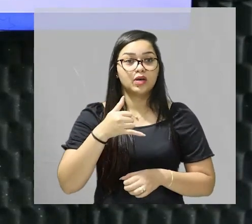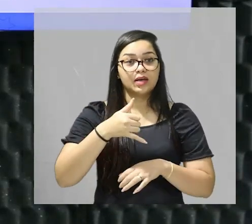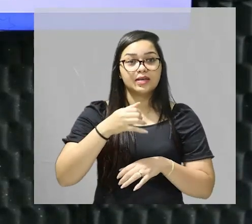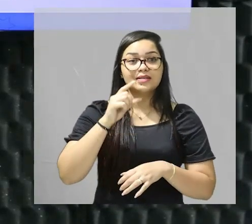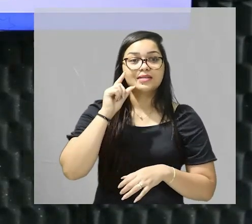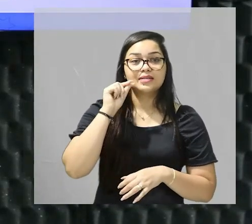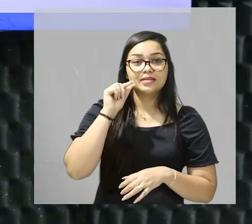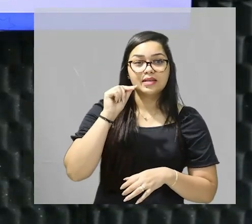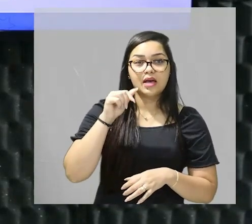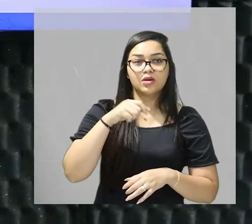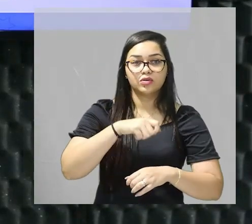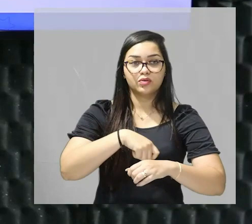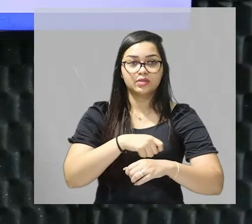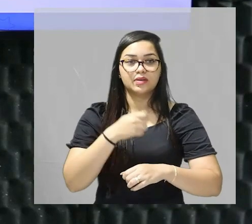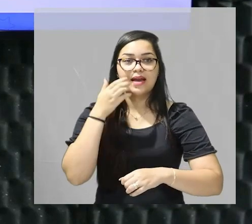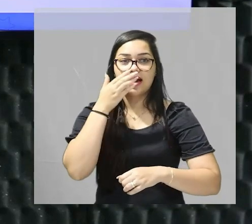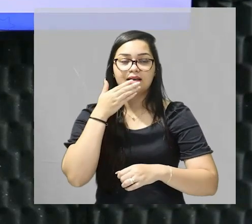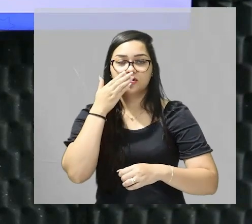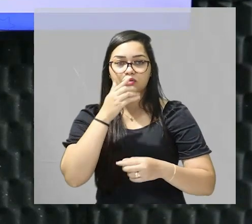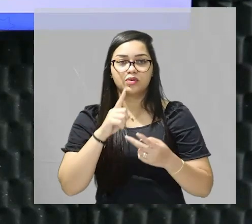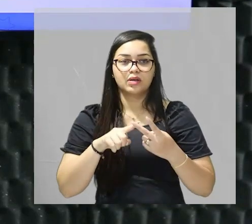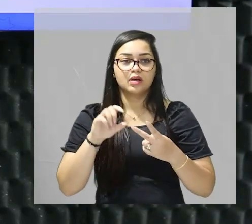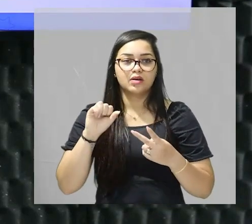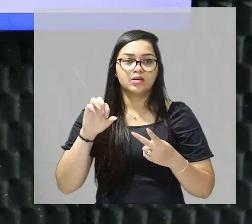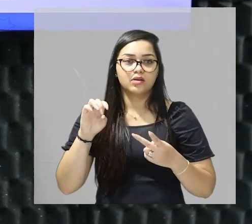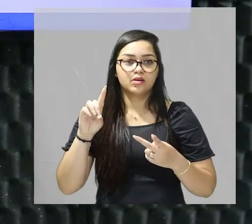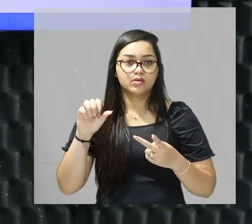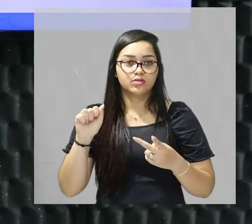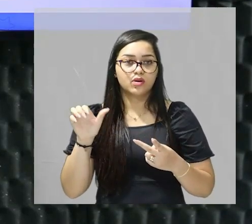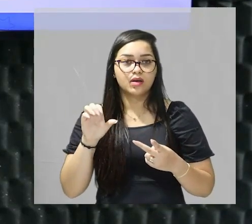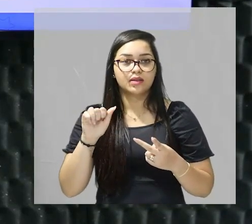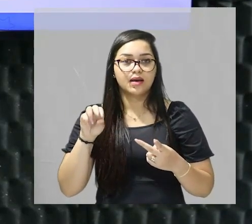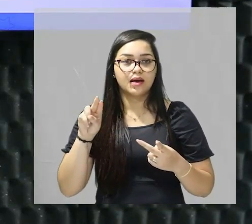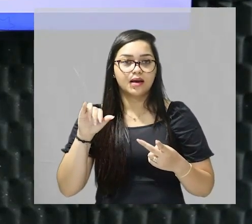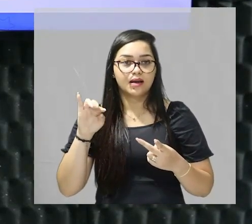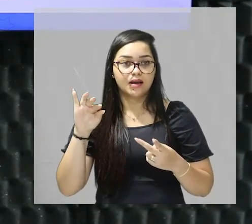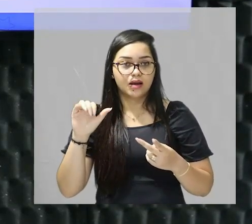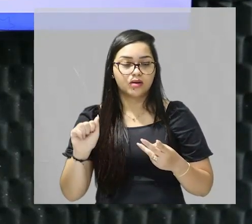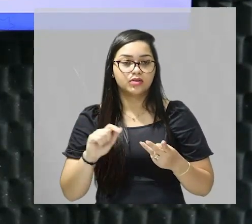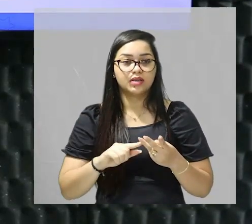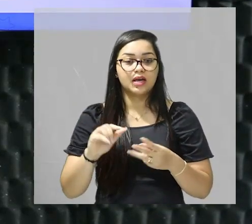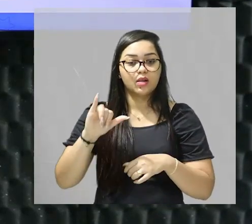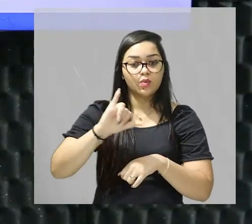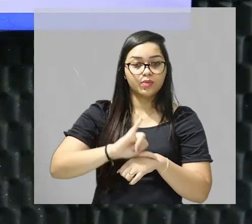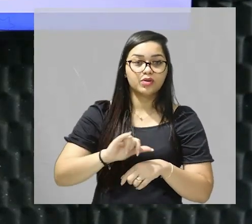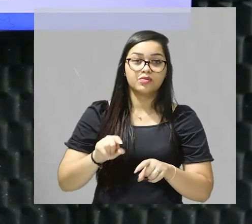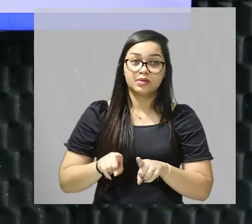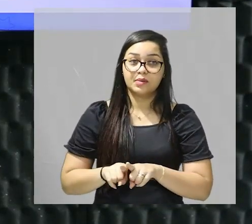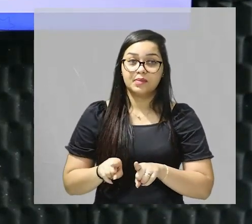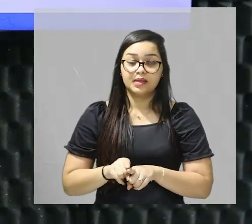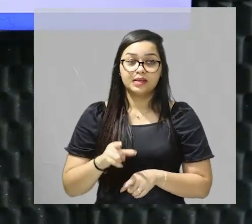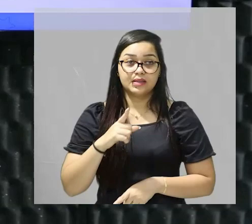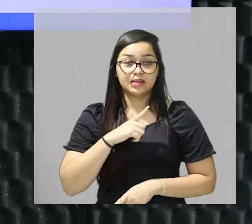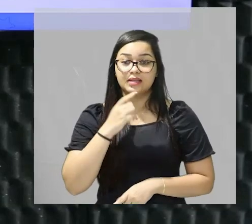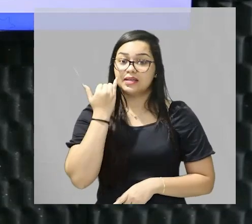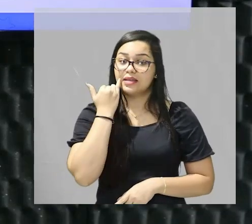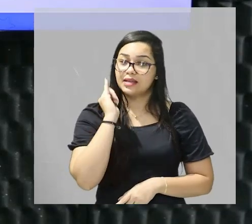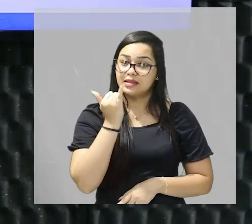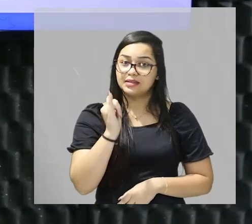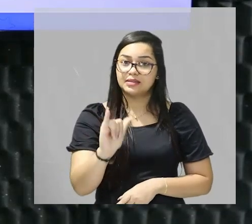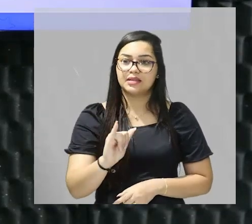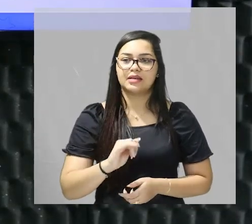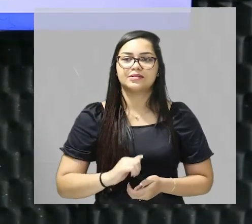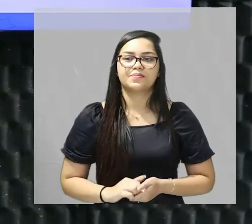açúcar, soda cáustica e o alumínio, ok? E a condução de eletricidade,